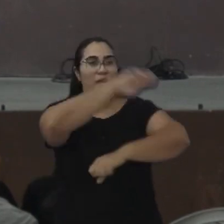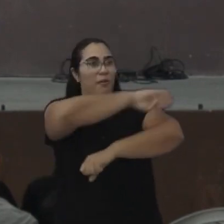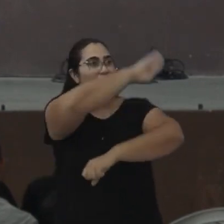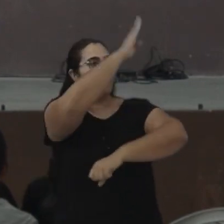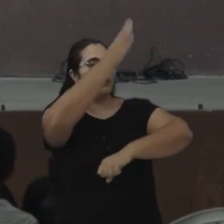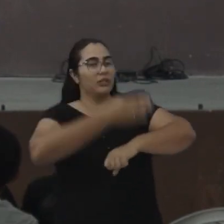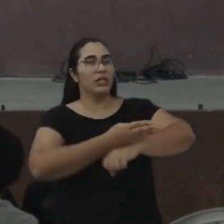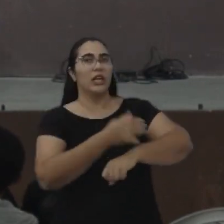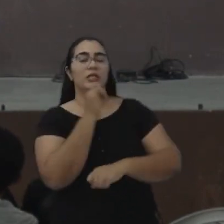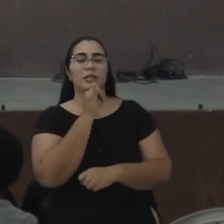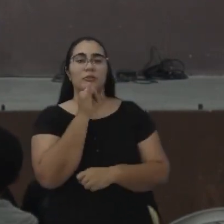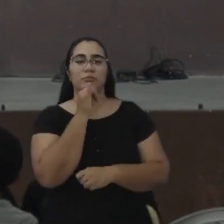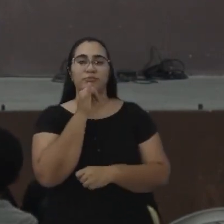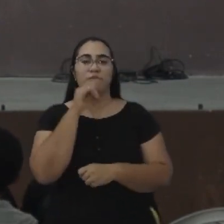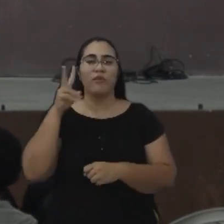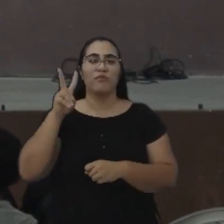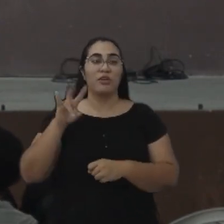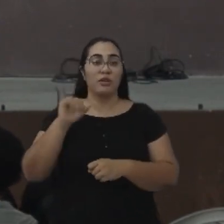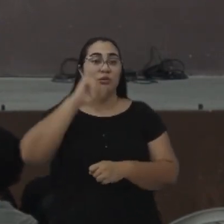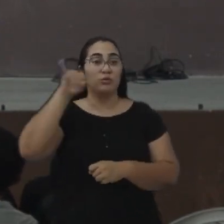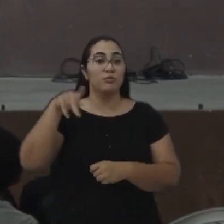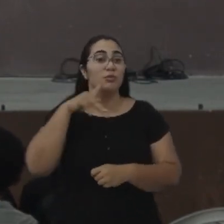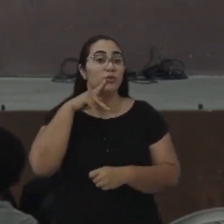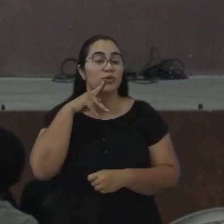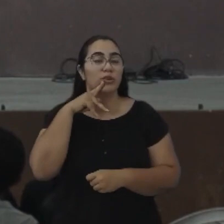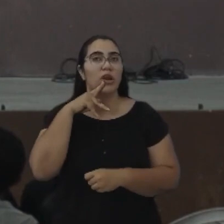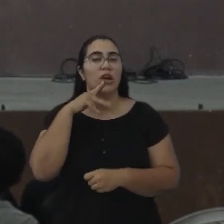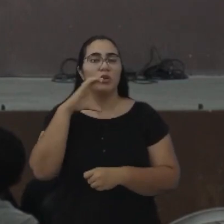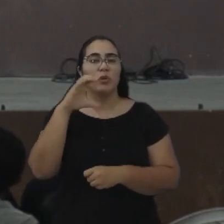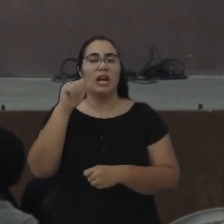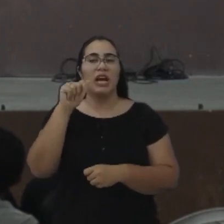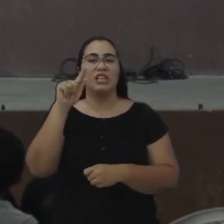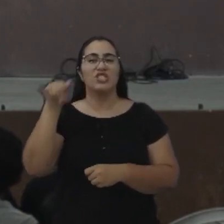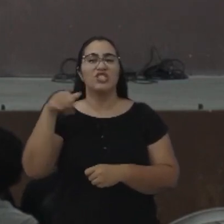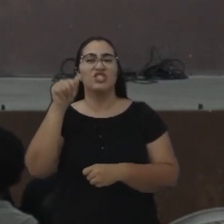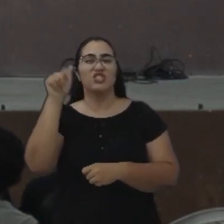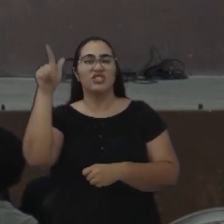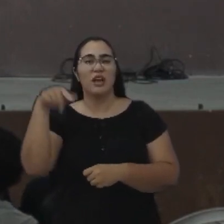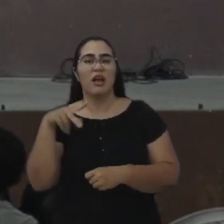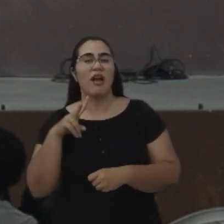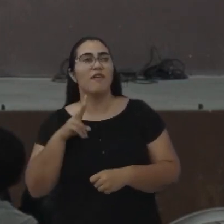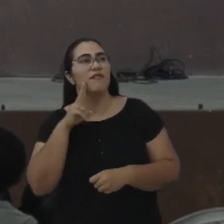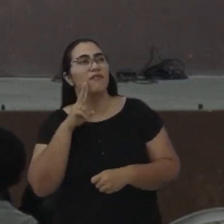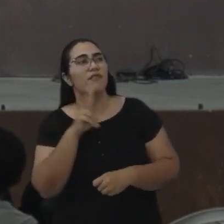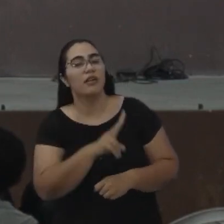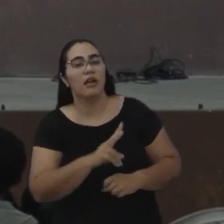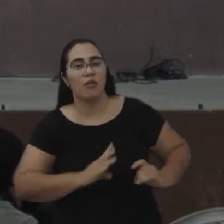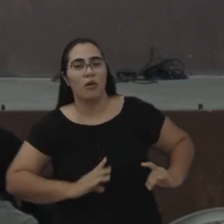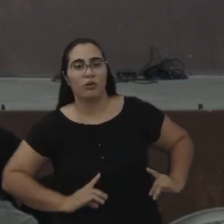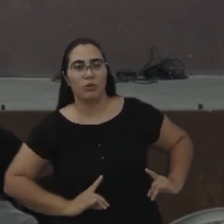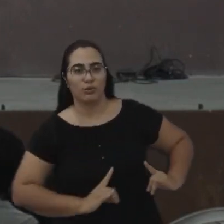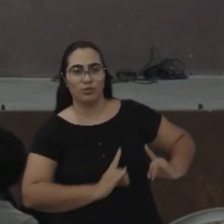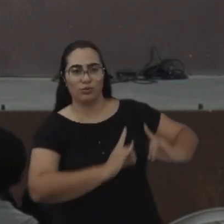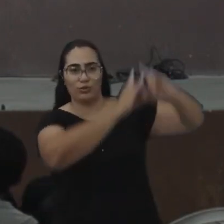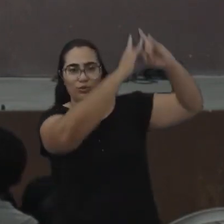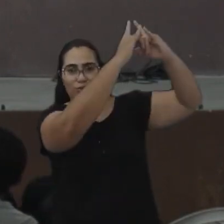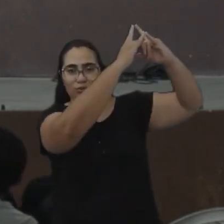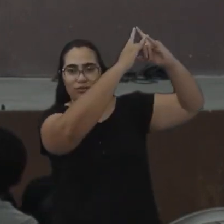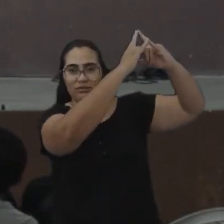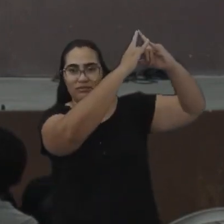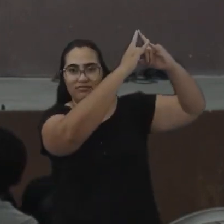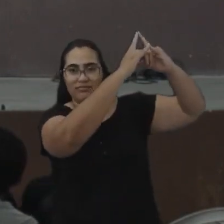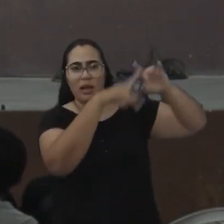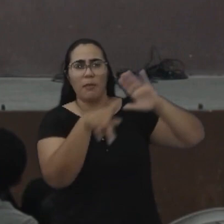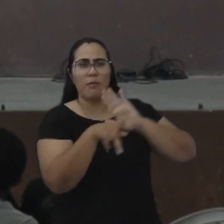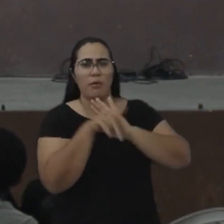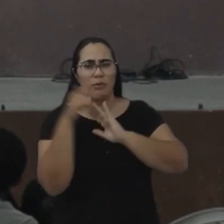vai daqui para João Pessoa, que você vai passando ali no Cajá, você vê um bocado de antena do lado direito. Não tem como esconder aquelas antenas ali.